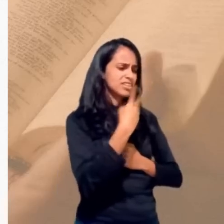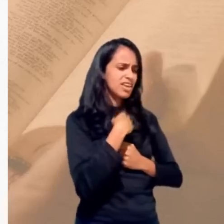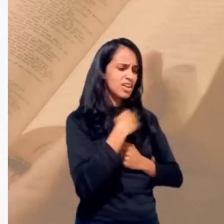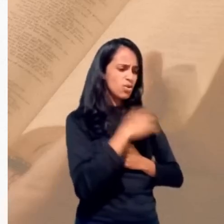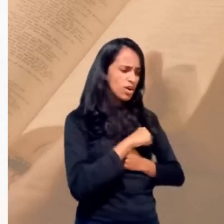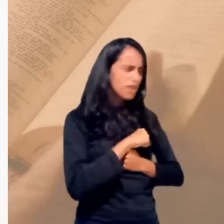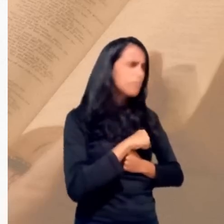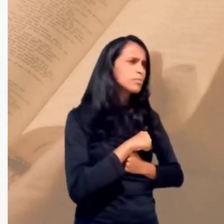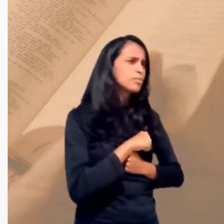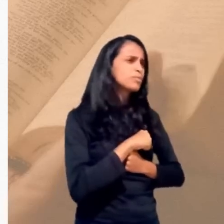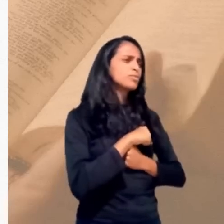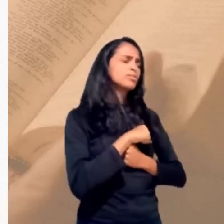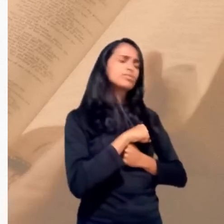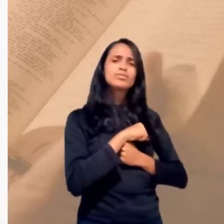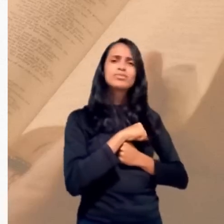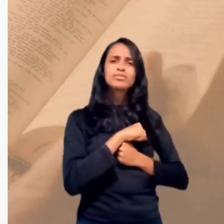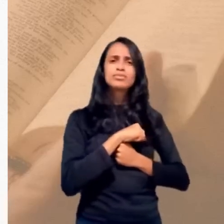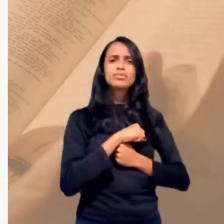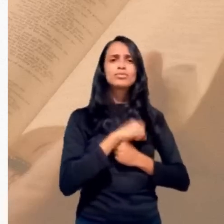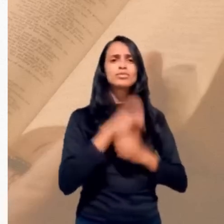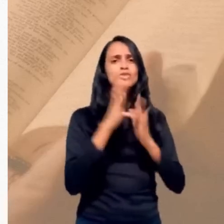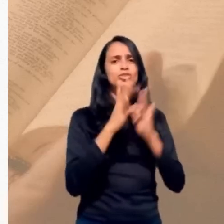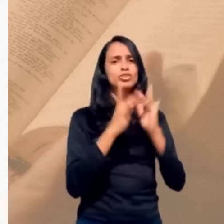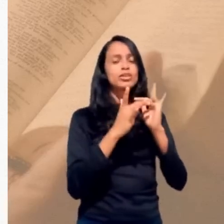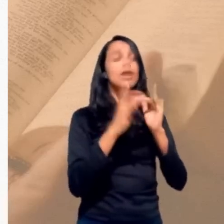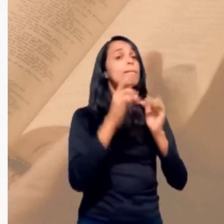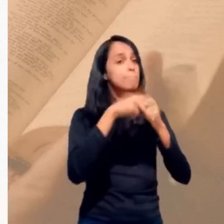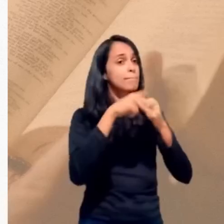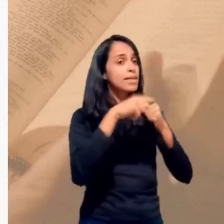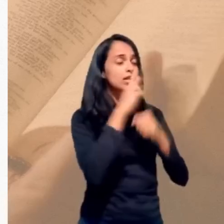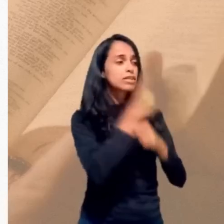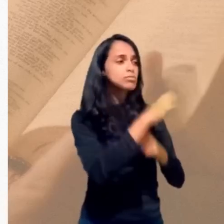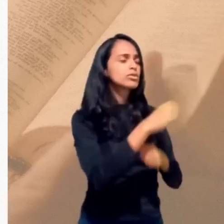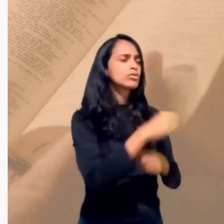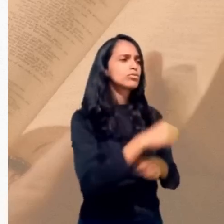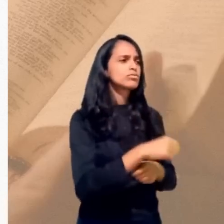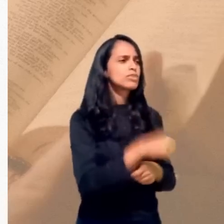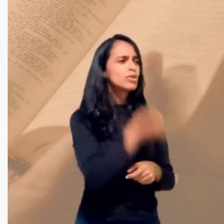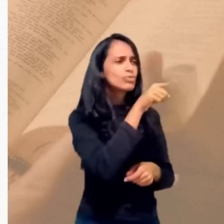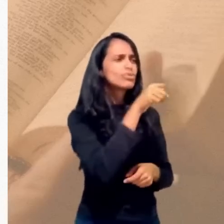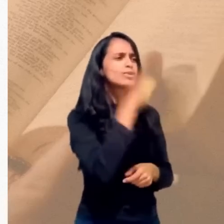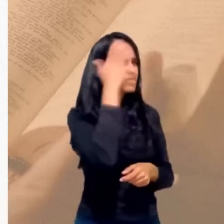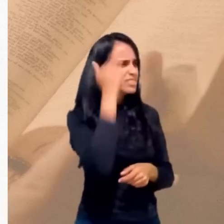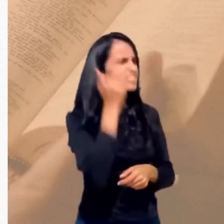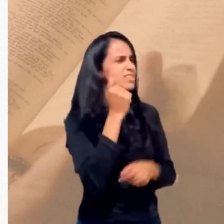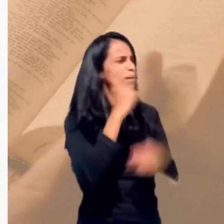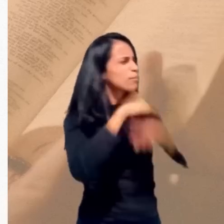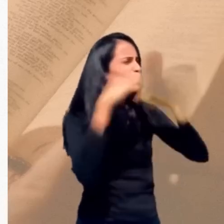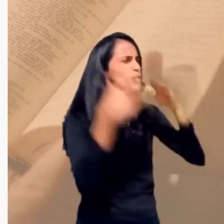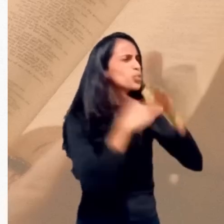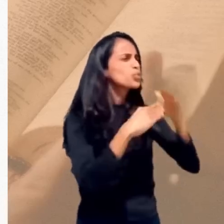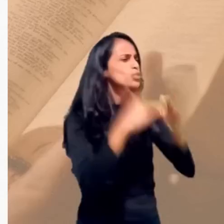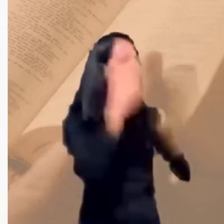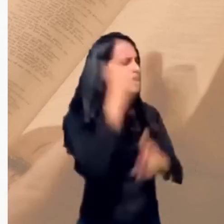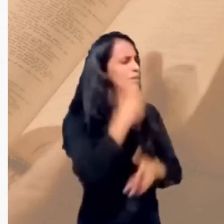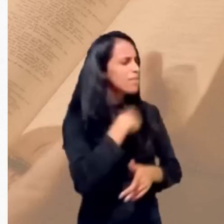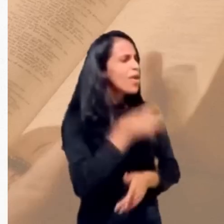E disse-lhe: Senhor, tu sabes tudo. Tu sabes que eu te amo.